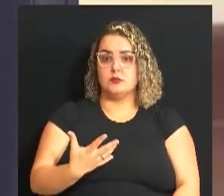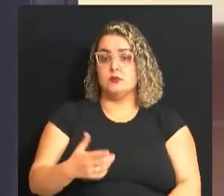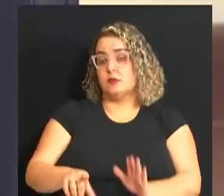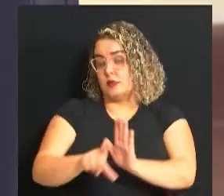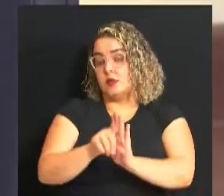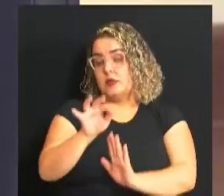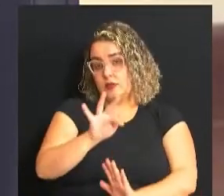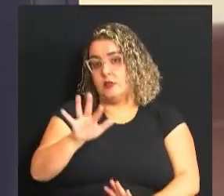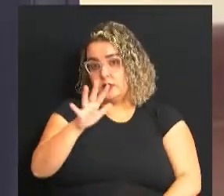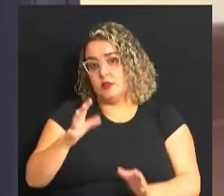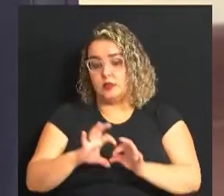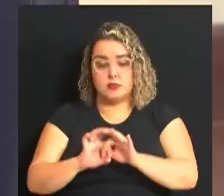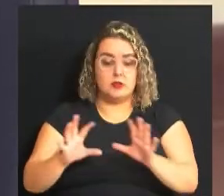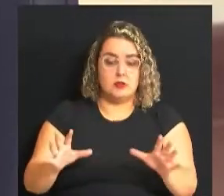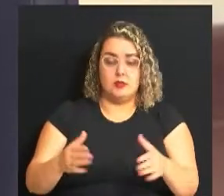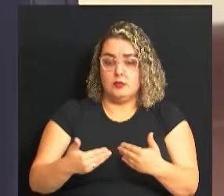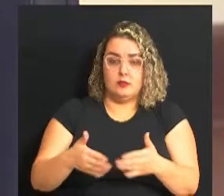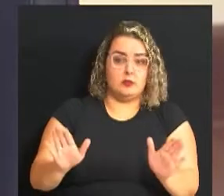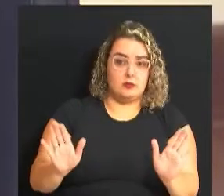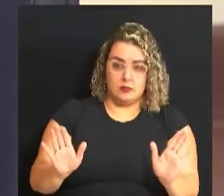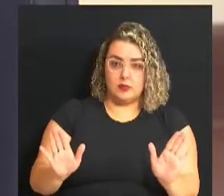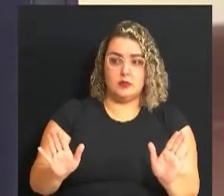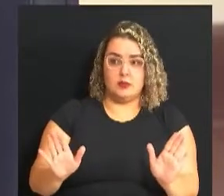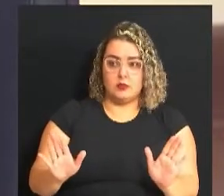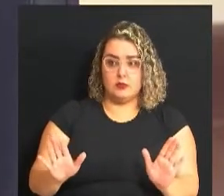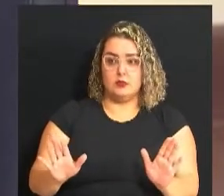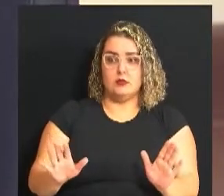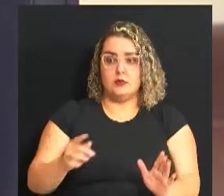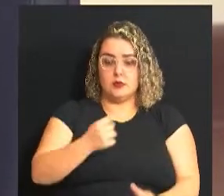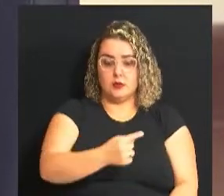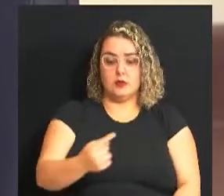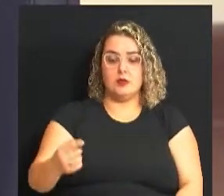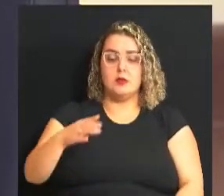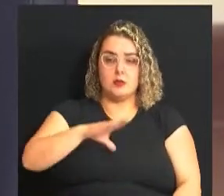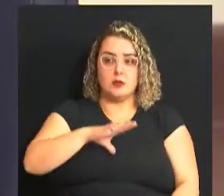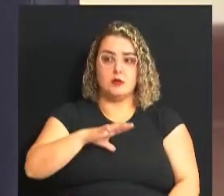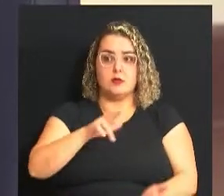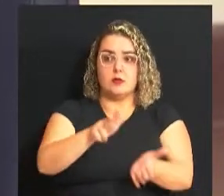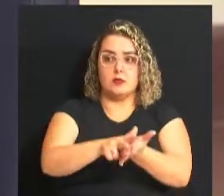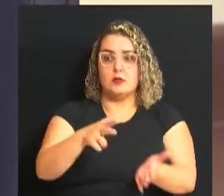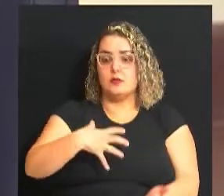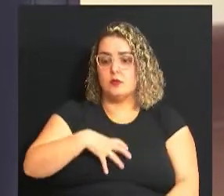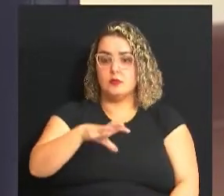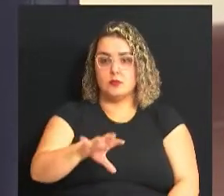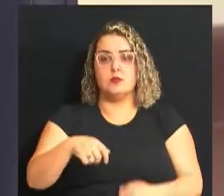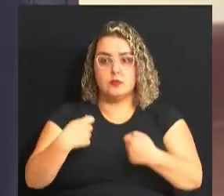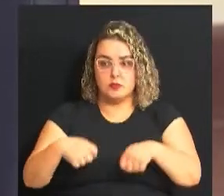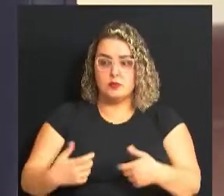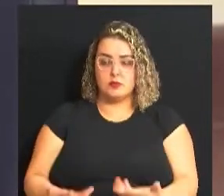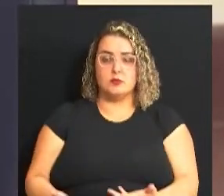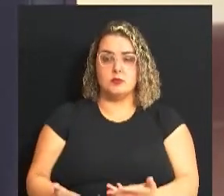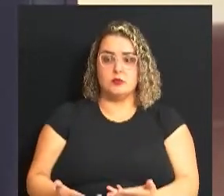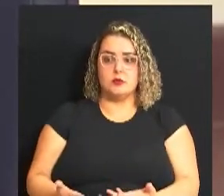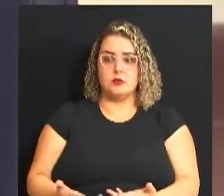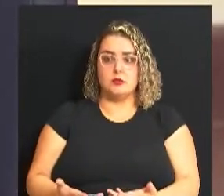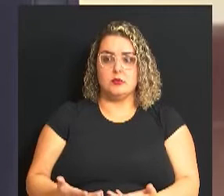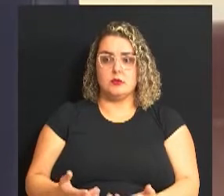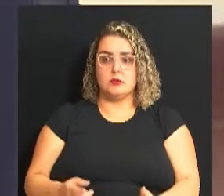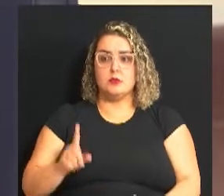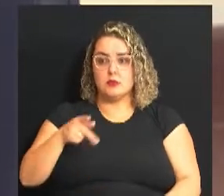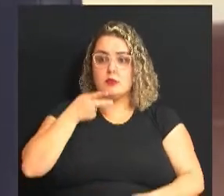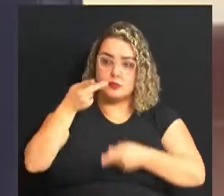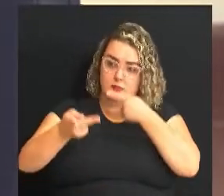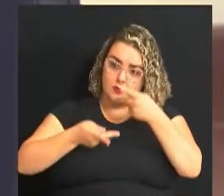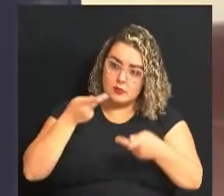deixou em aberto e deixou para que cada município regulasse aí a forma de tratamento. Tá? Então, são essas as